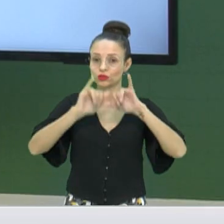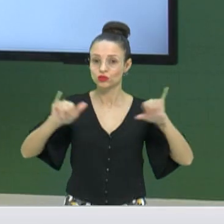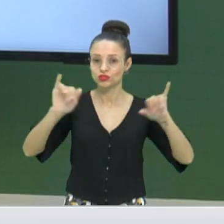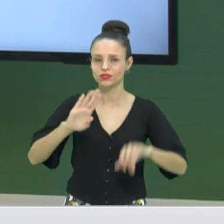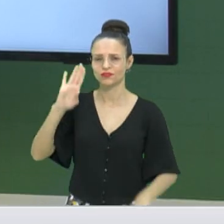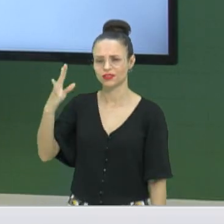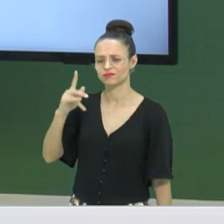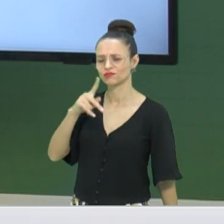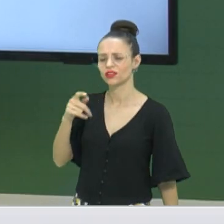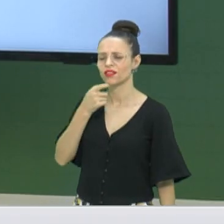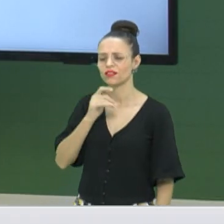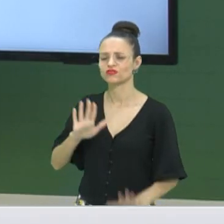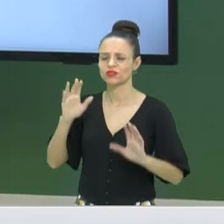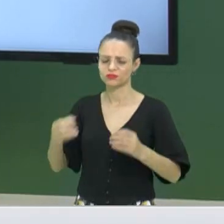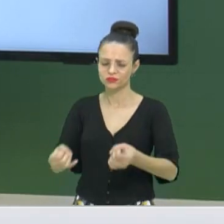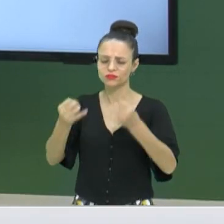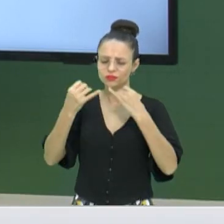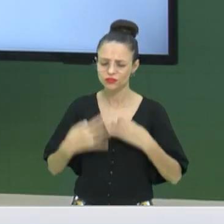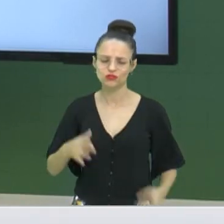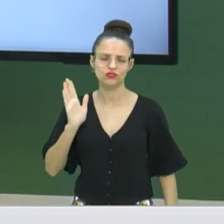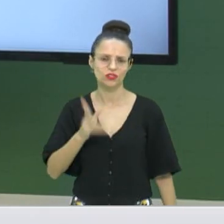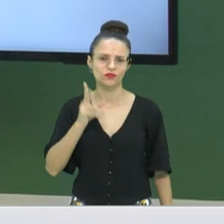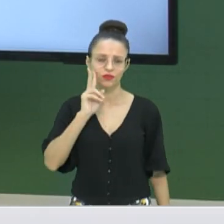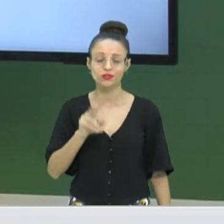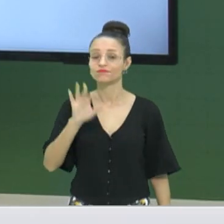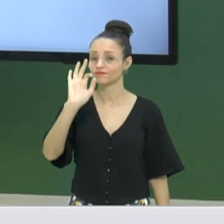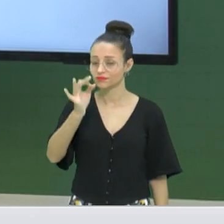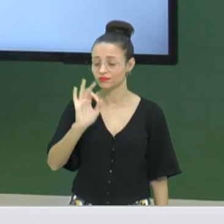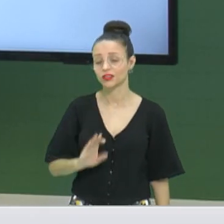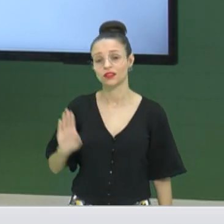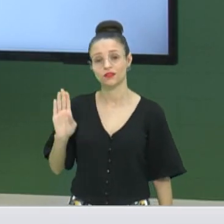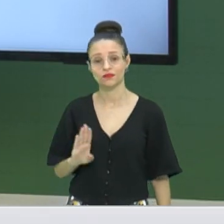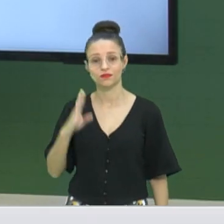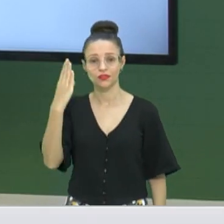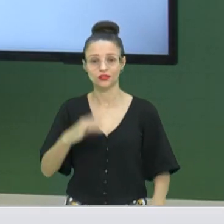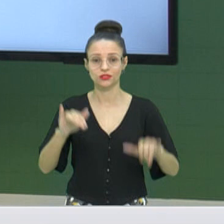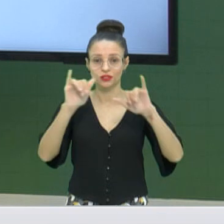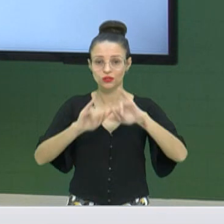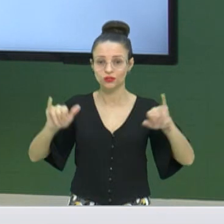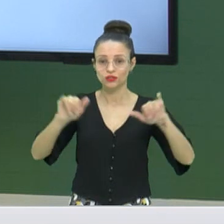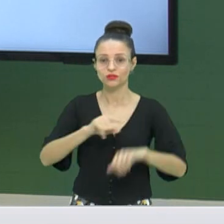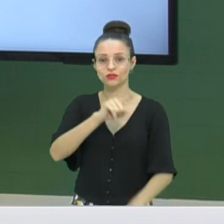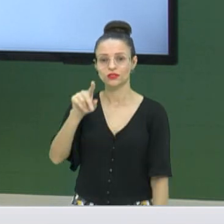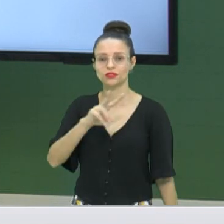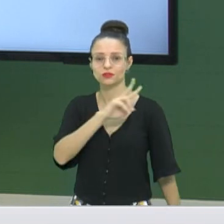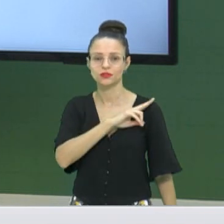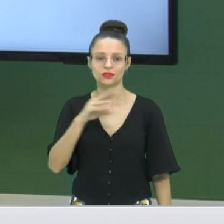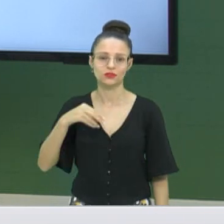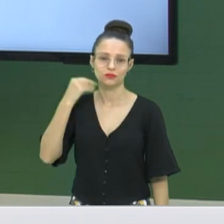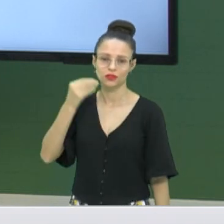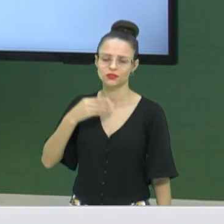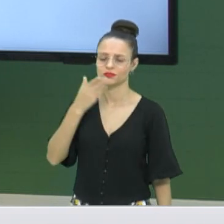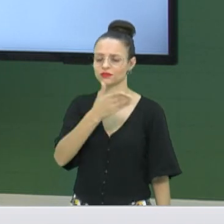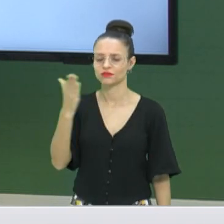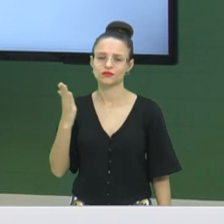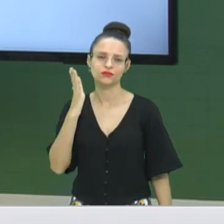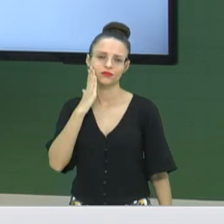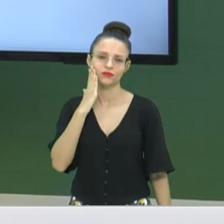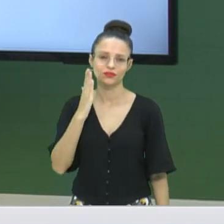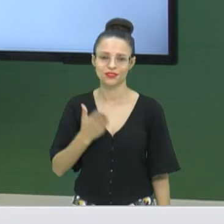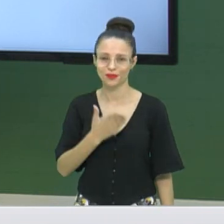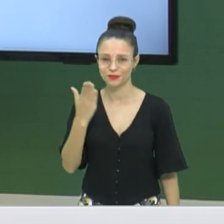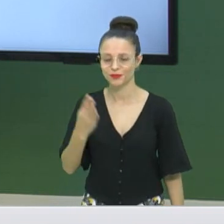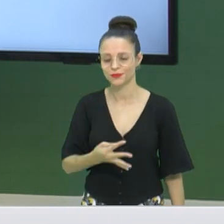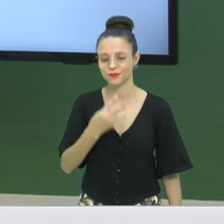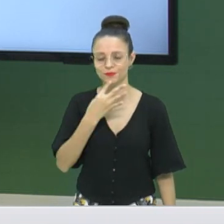já sei disso, porque eu estou na rede social e tenho visto isso. Exatamente. Como você está no ensino médio, a tua experiência de vida é maior, eu já sabia